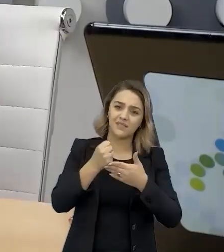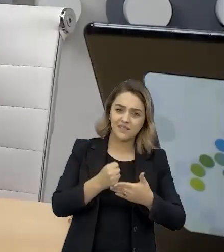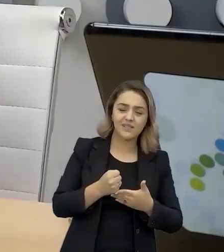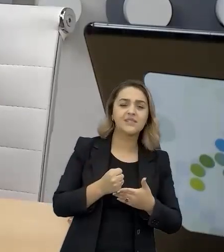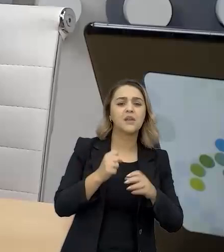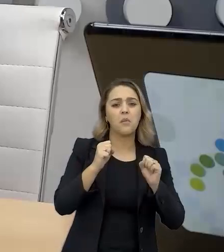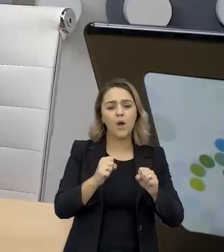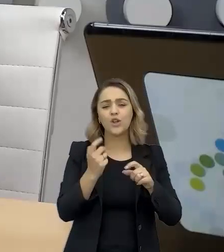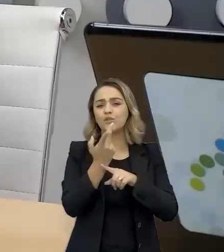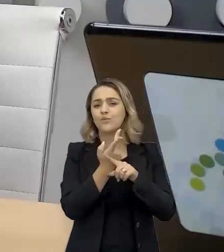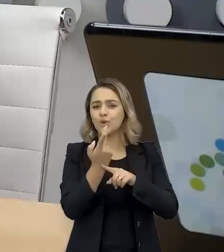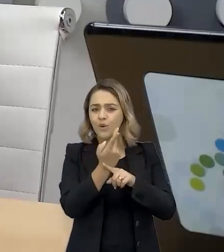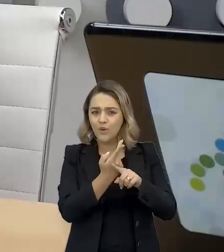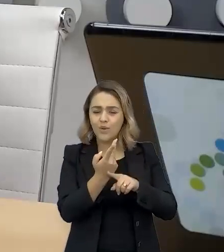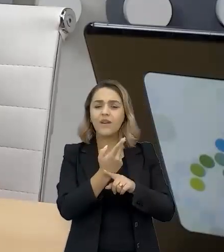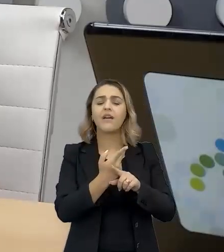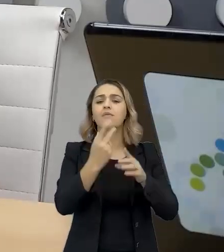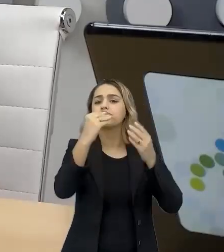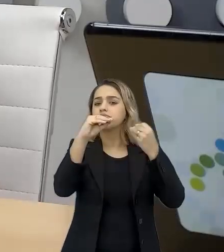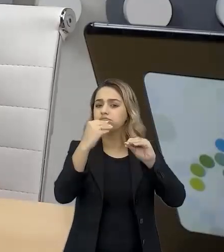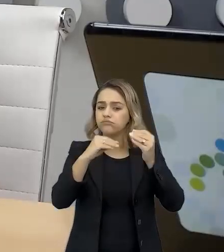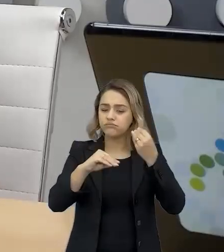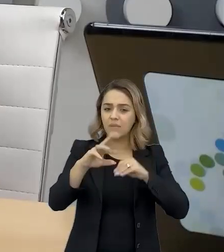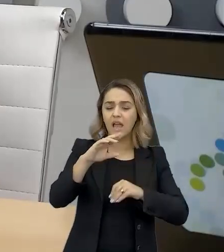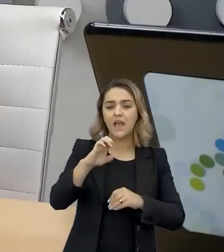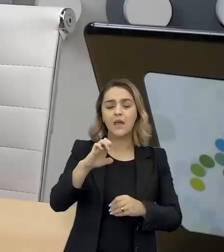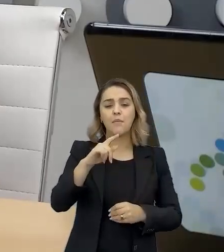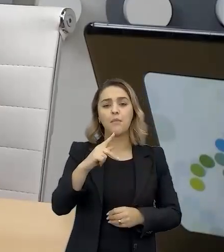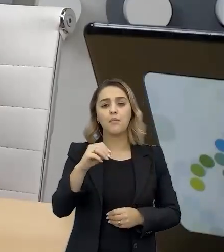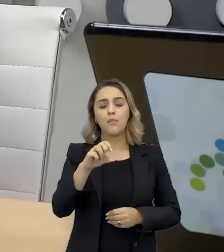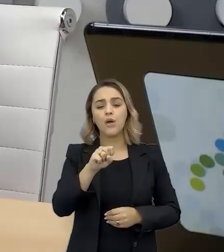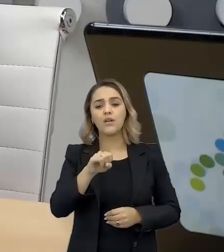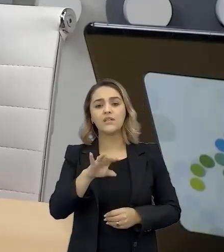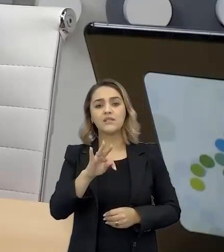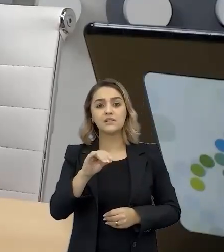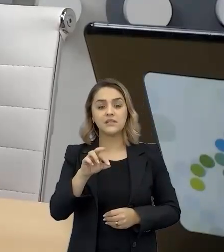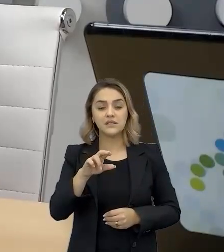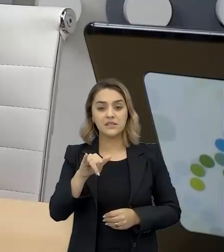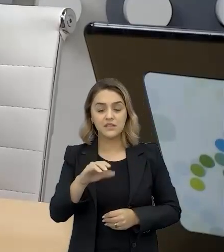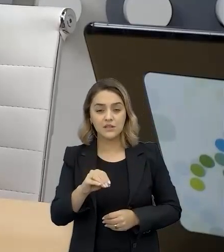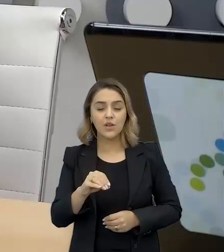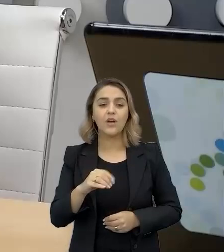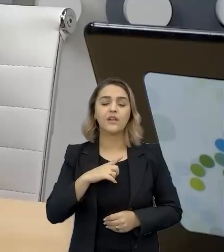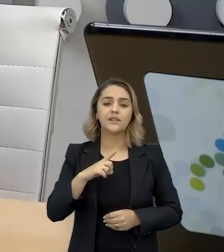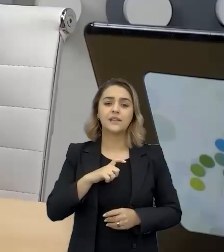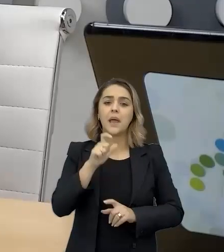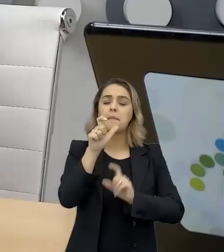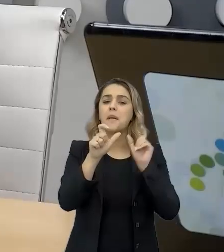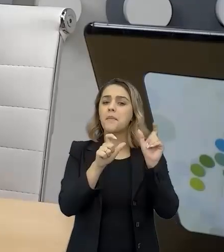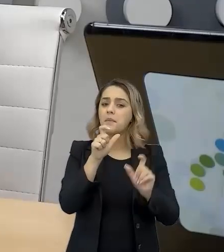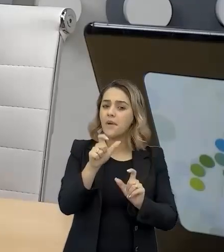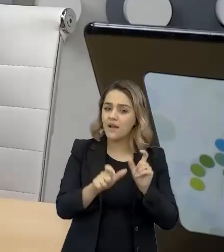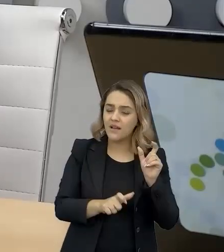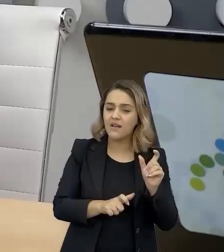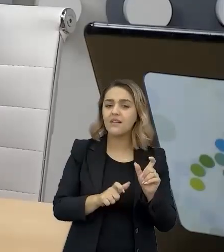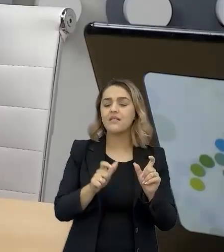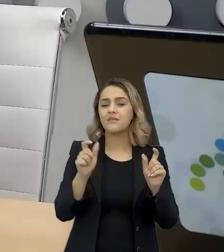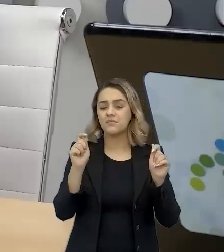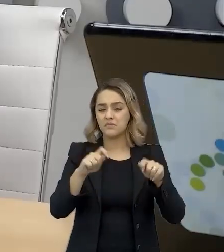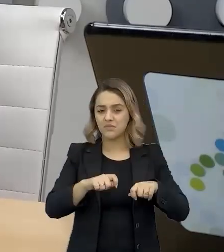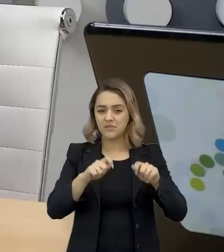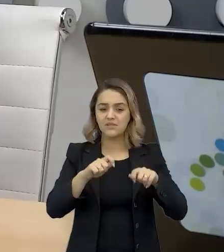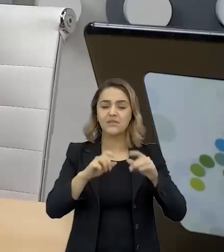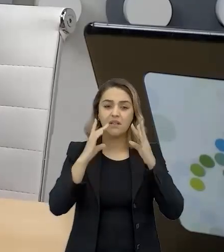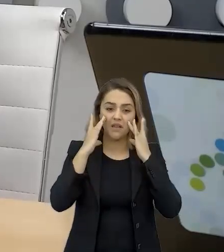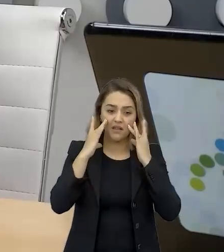procurem lá no repositório. A gente coloca sempre algumas palavras para chamar atenção.